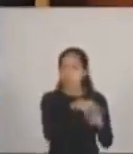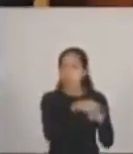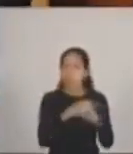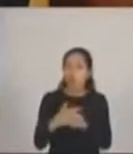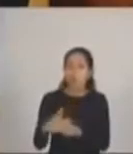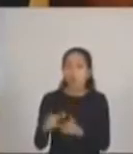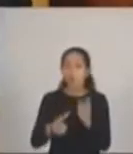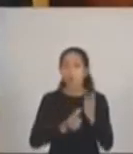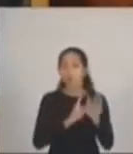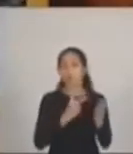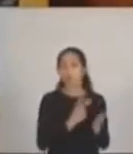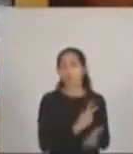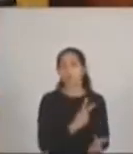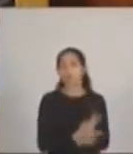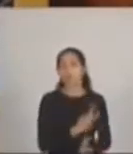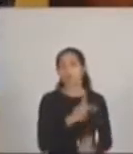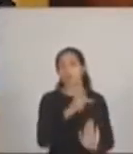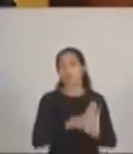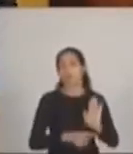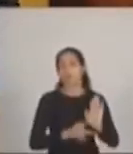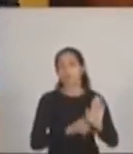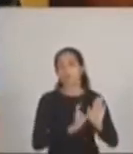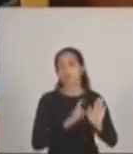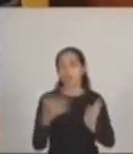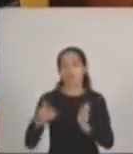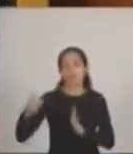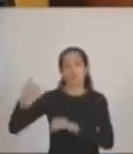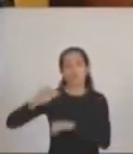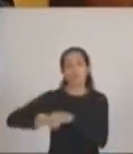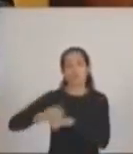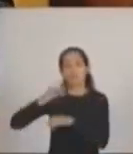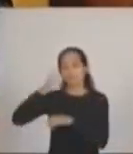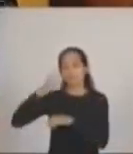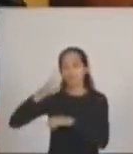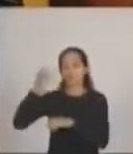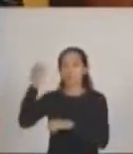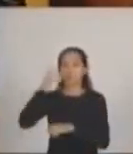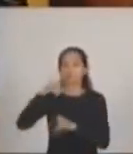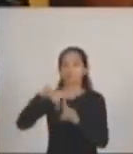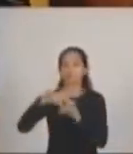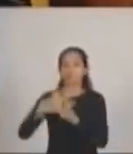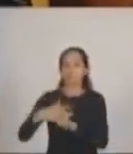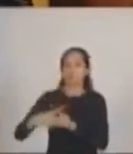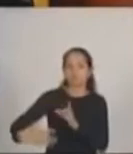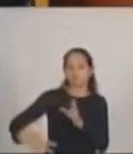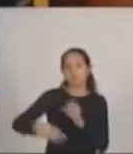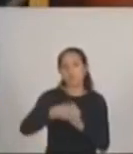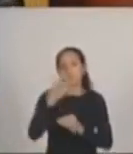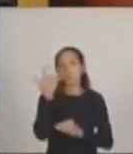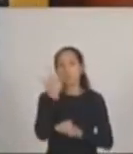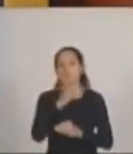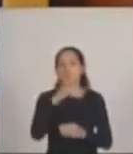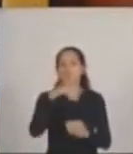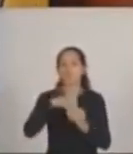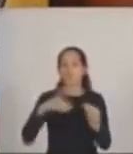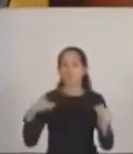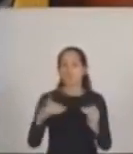erro desse projeto de resolução do Tribunal de Justiça. E sendo assim, senhor presidente,